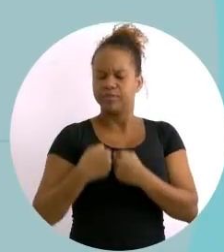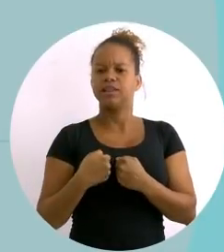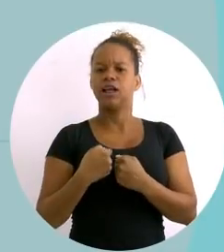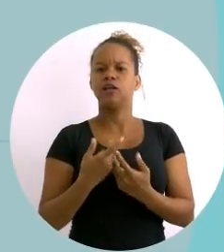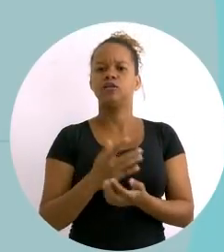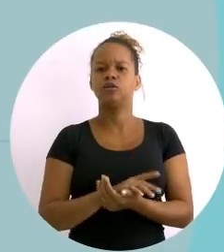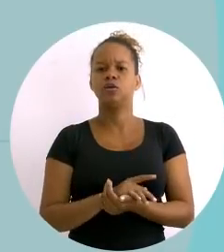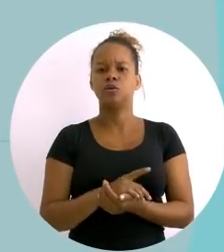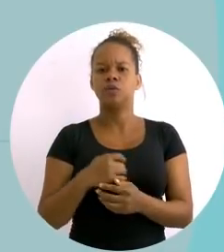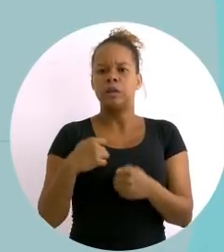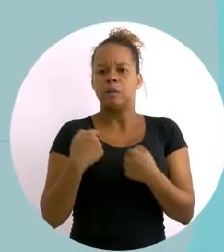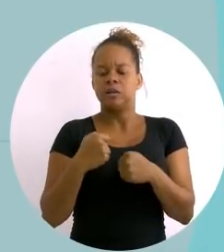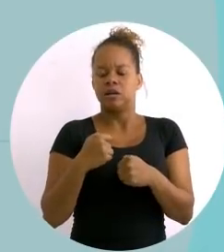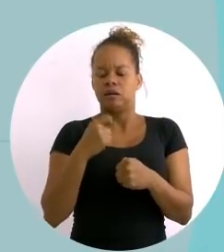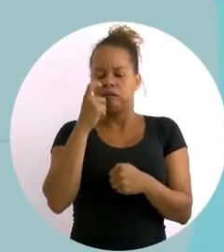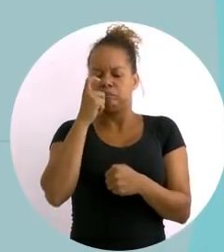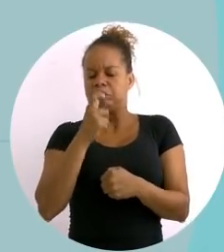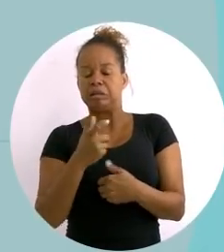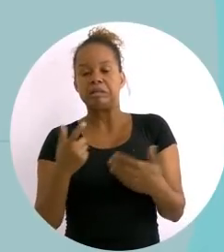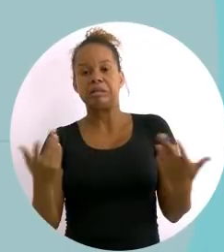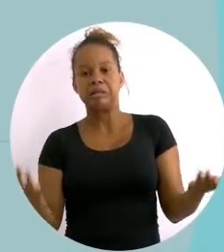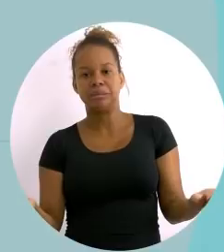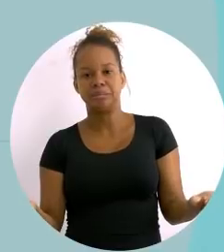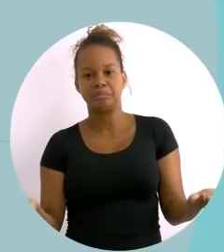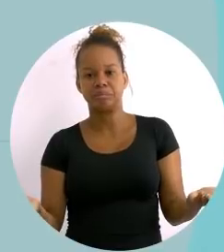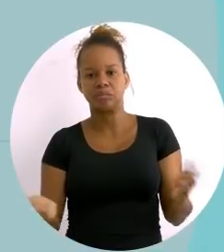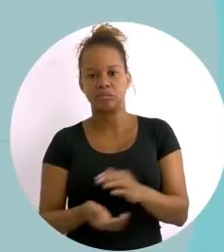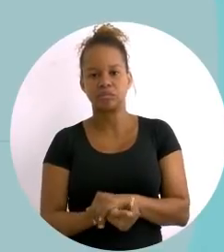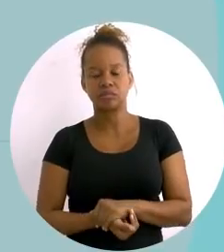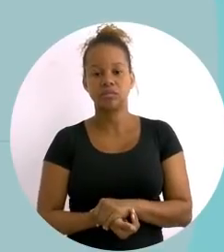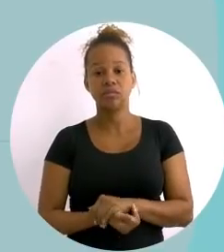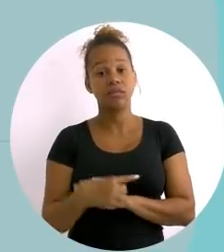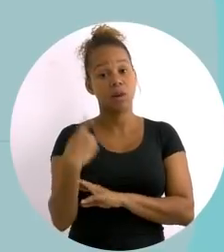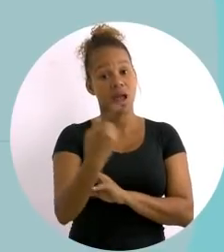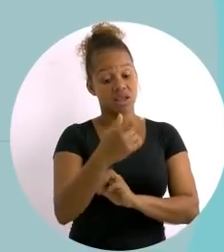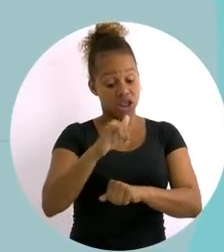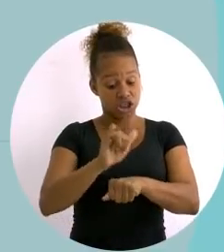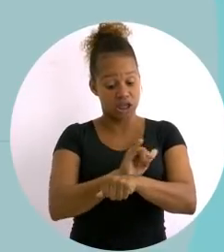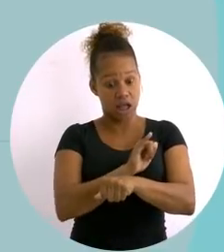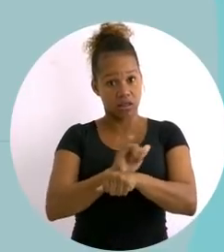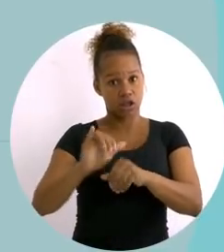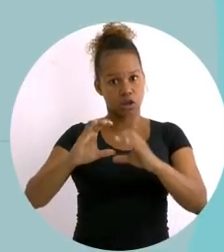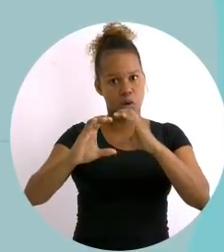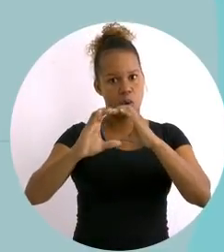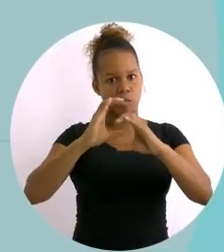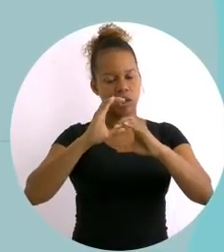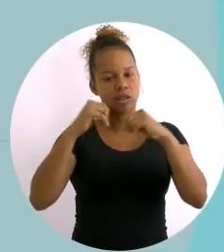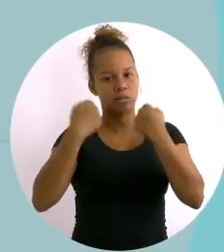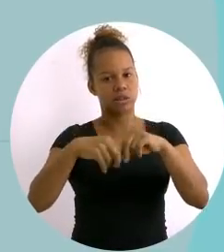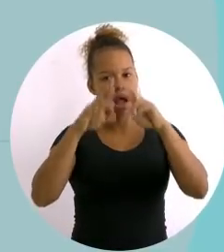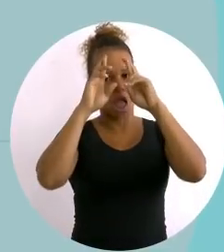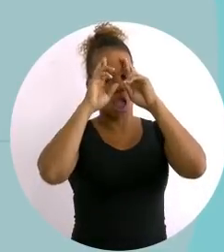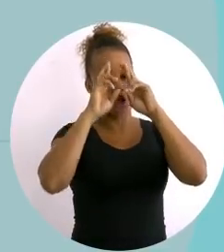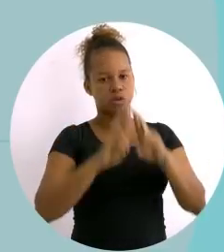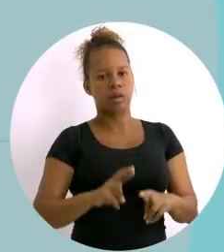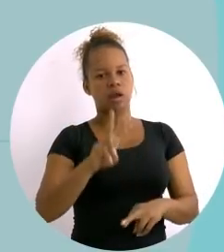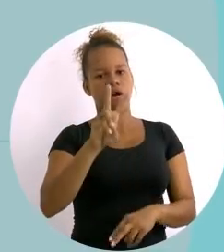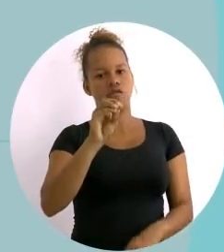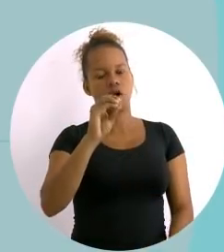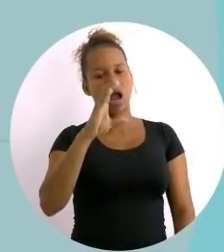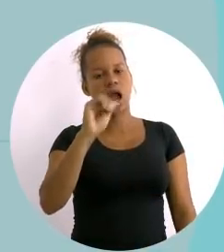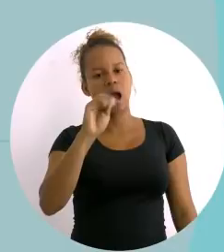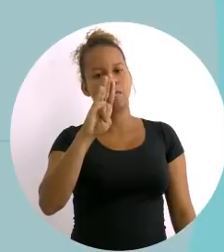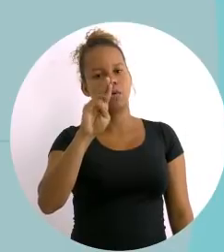formais. Não seria interessante. Então, essa estratégia de comunicação deve respeitar o vocabulário do